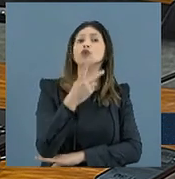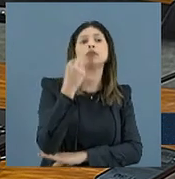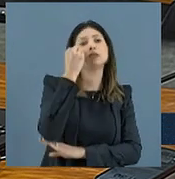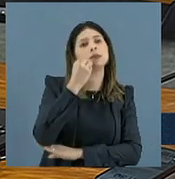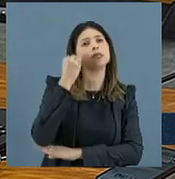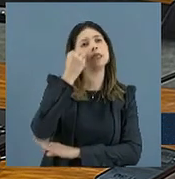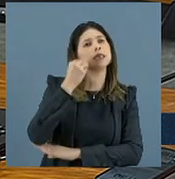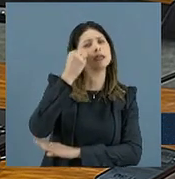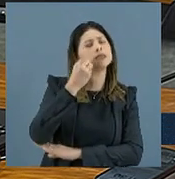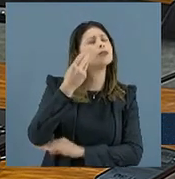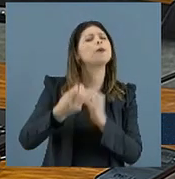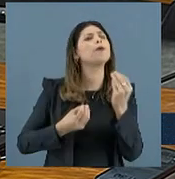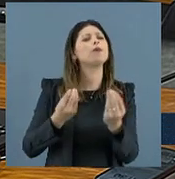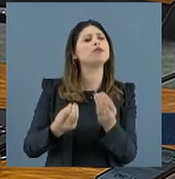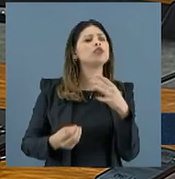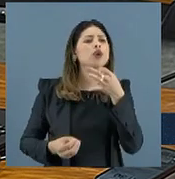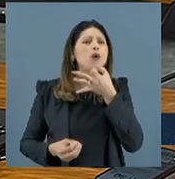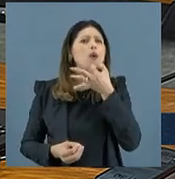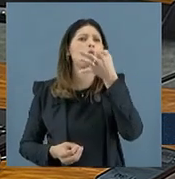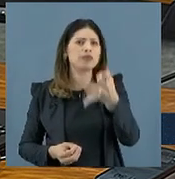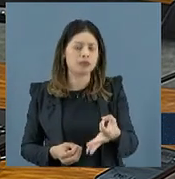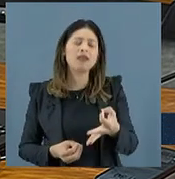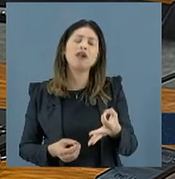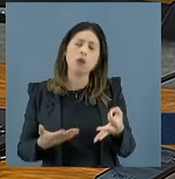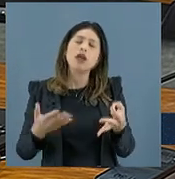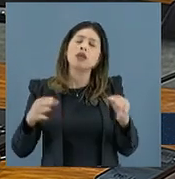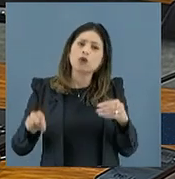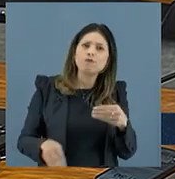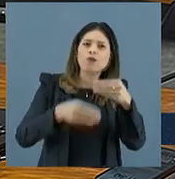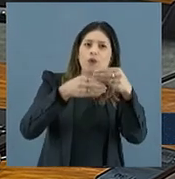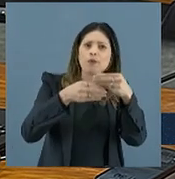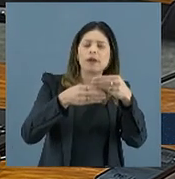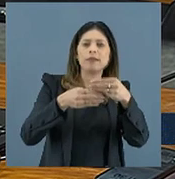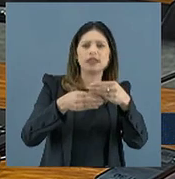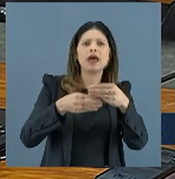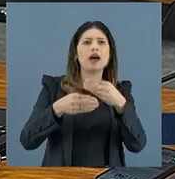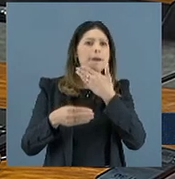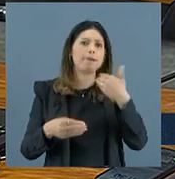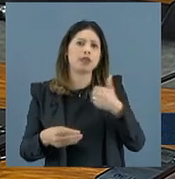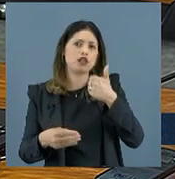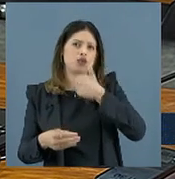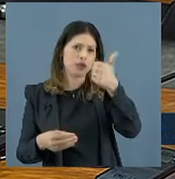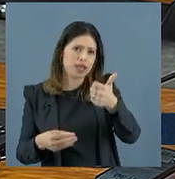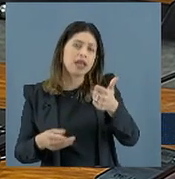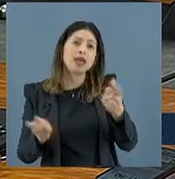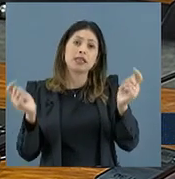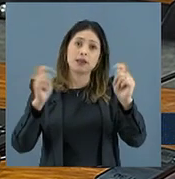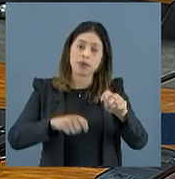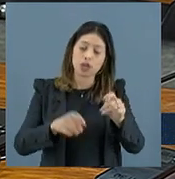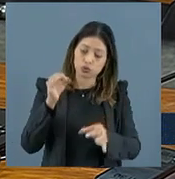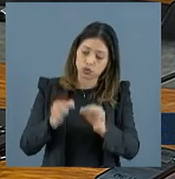Vladimir, o senhor tem alguma sugestão adicional que poderia melhorar a eficácia e a justiça das